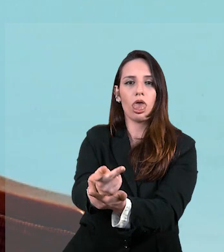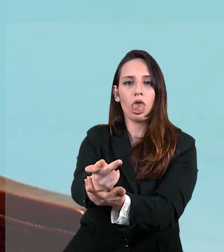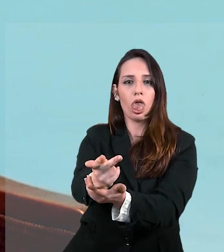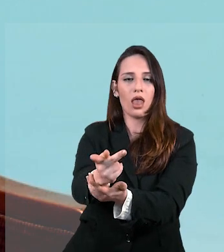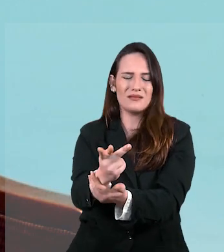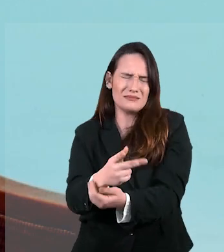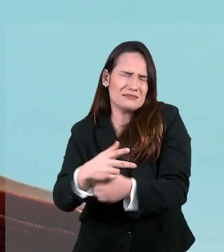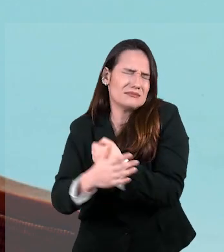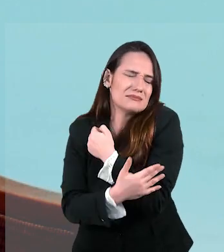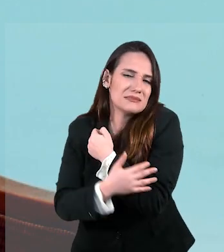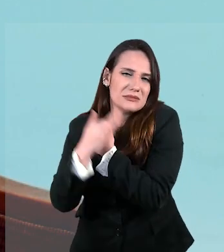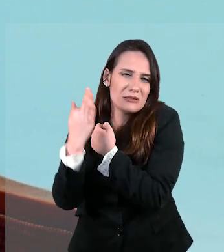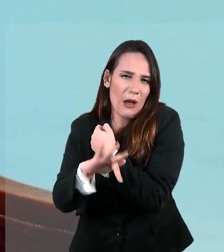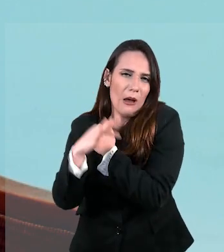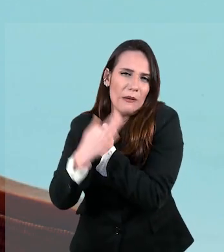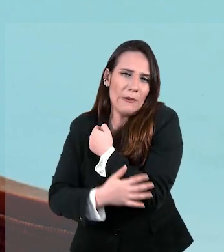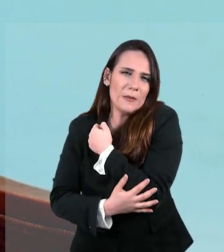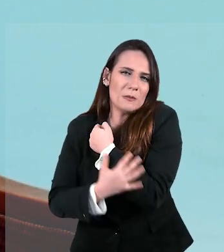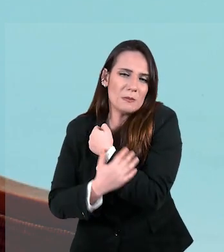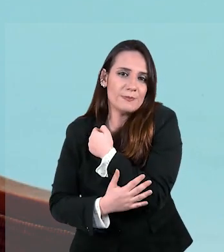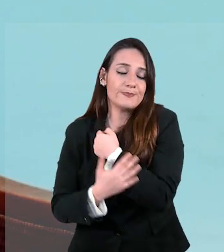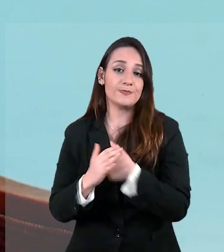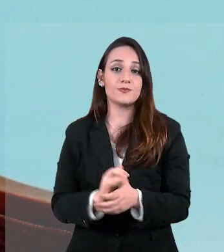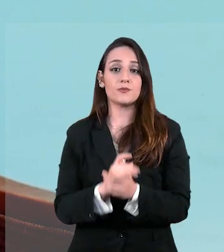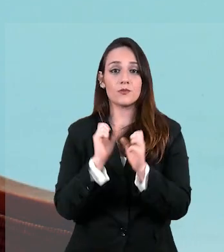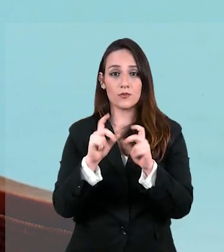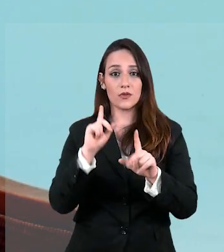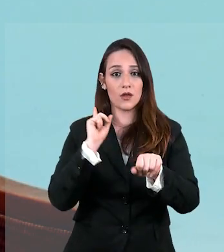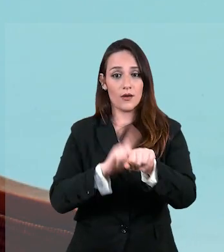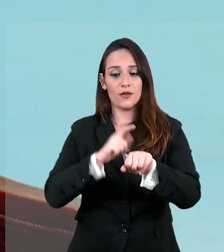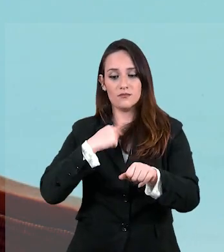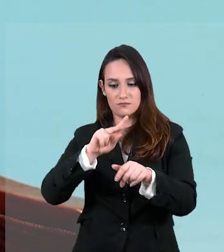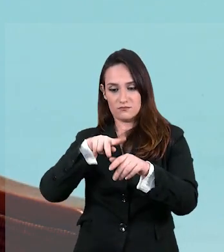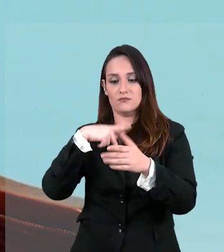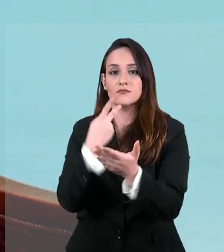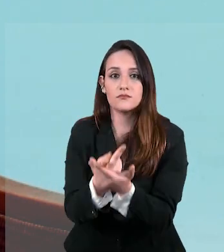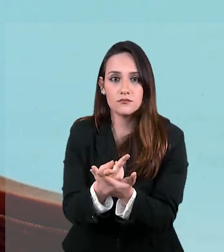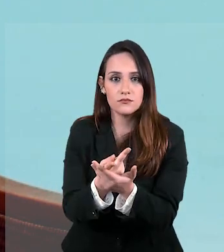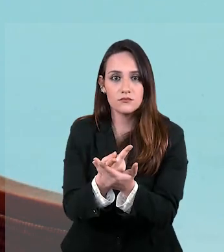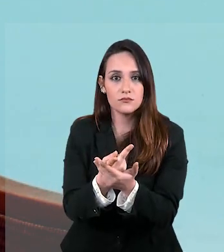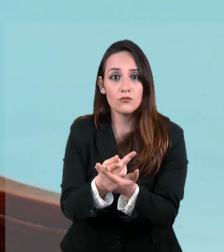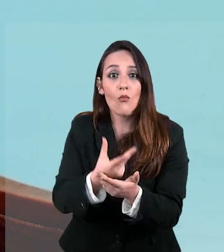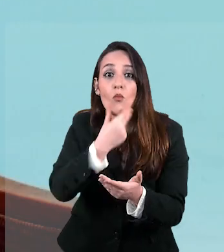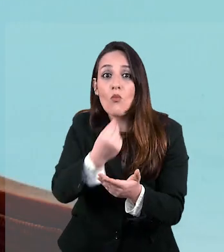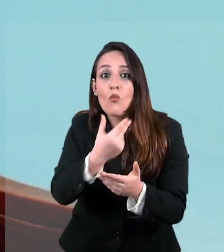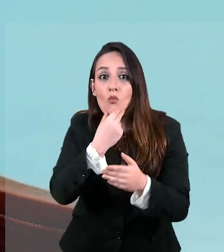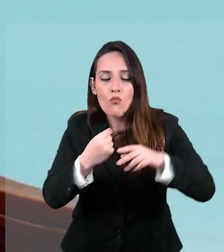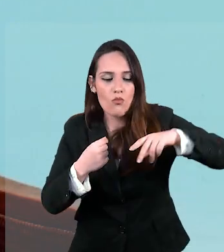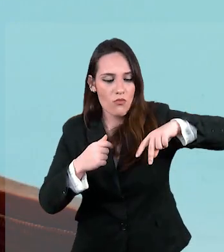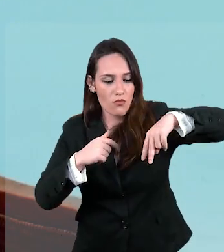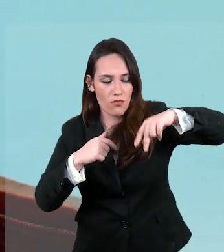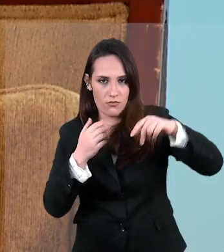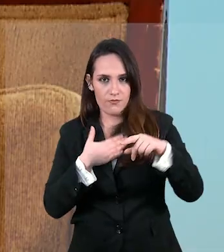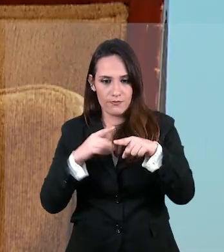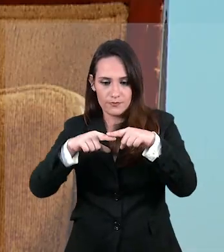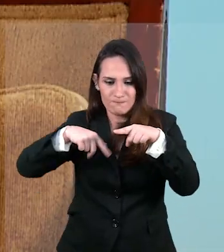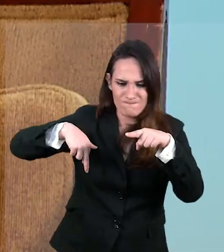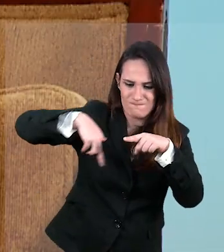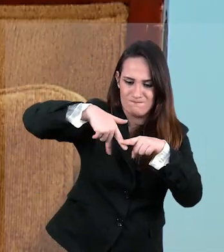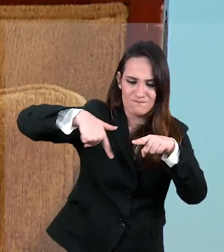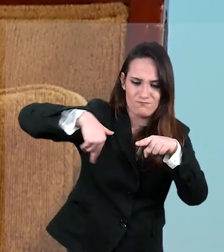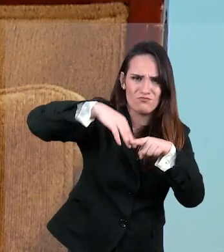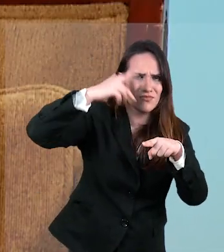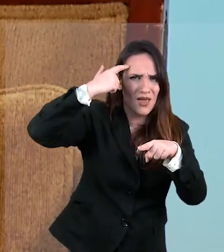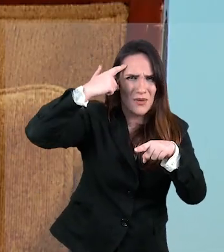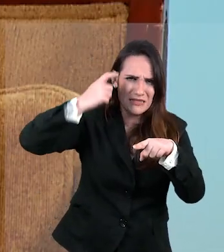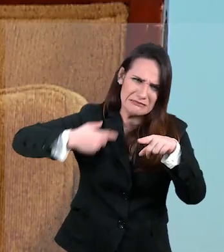eu caí no chão em cima do braço quebrado. Quando eu caí, ele começou a chutar a minha cabeça. Chegou a desistir